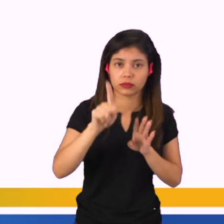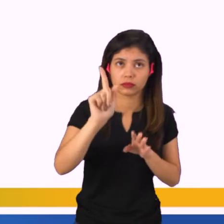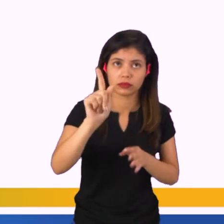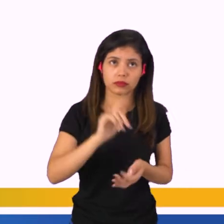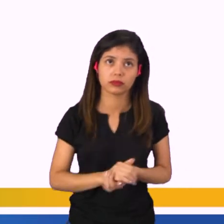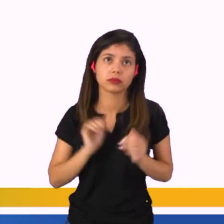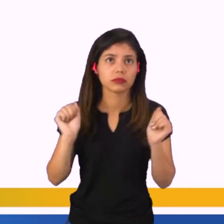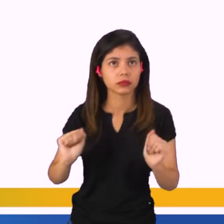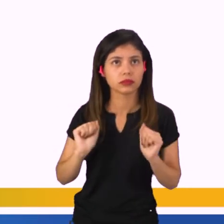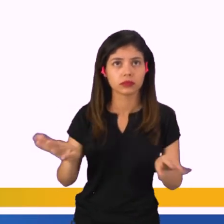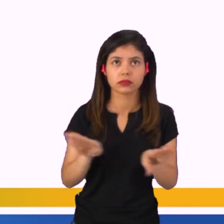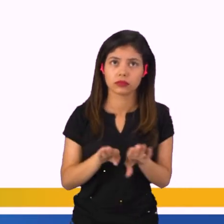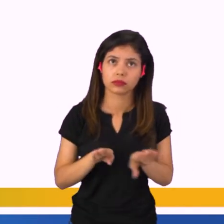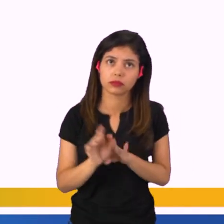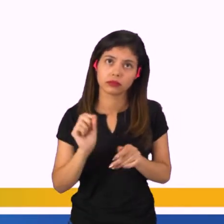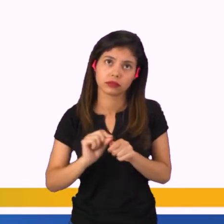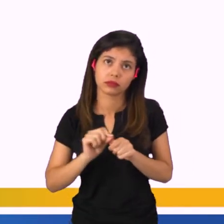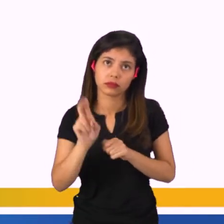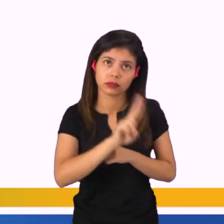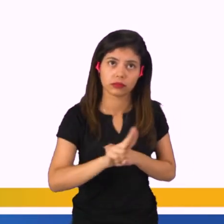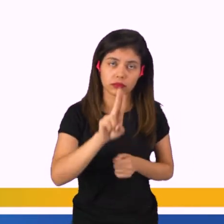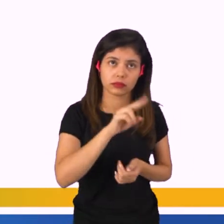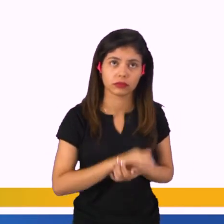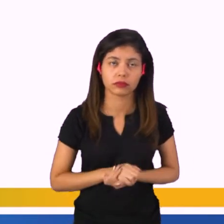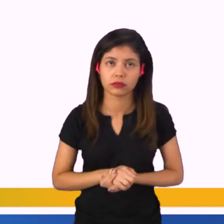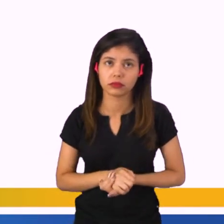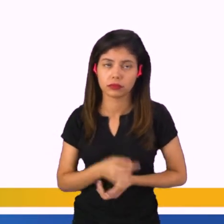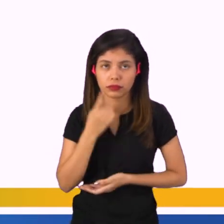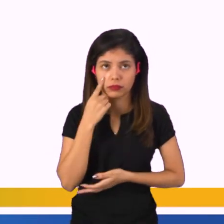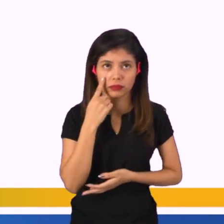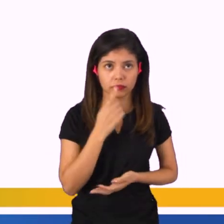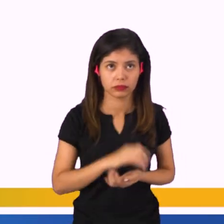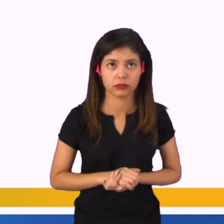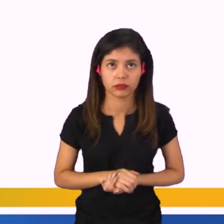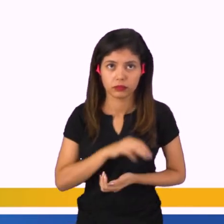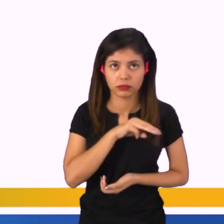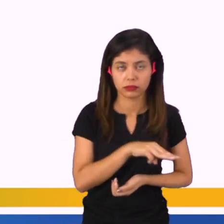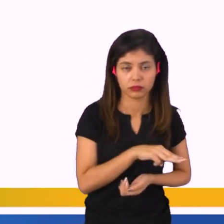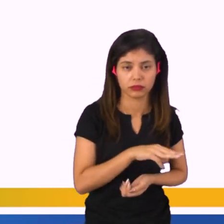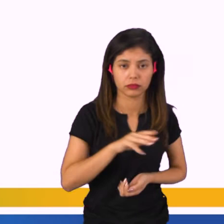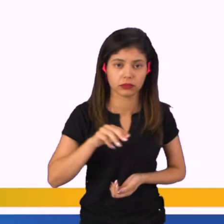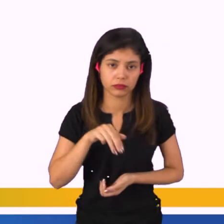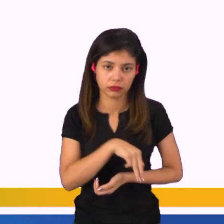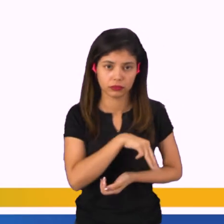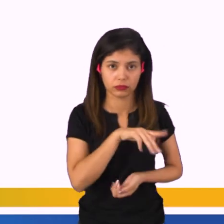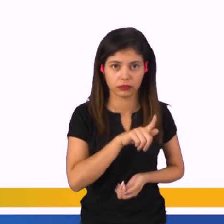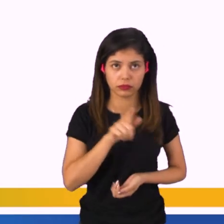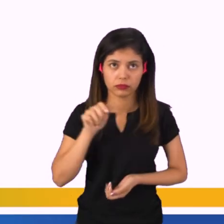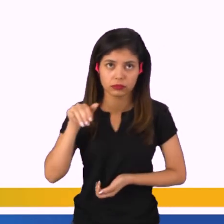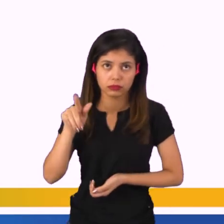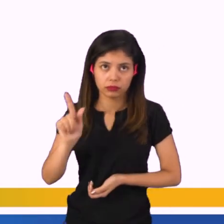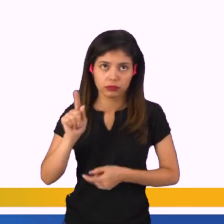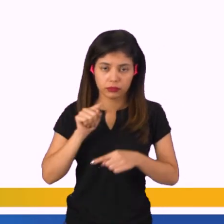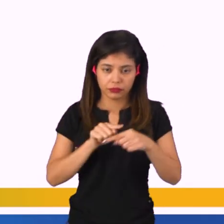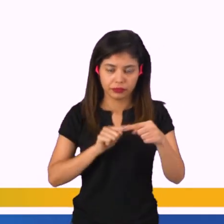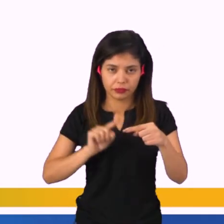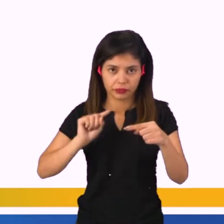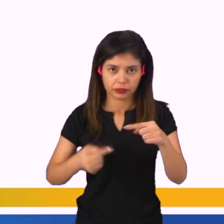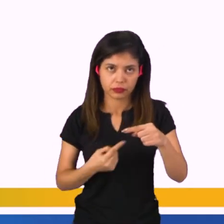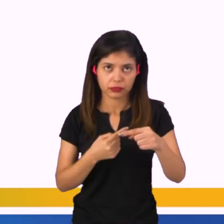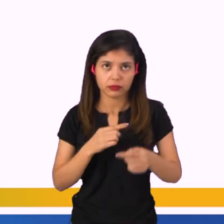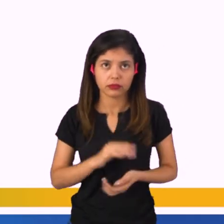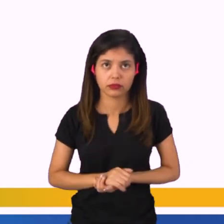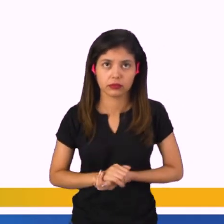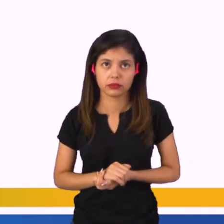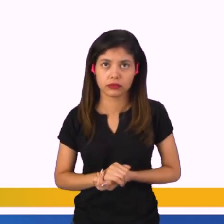também pode fazer o uso desse esqueminha aqui que nós vamos mostrar agora. Olha só, de miligrama para grama, dividimos